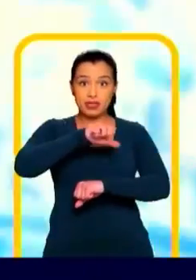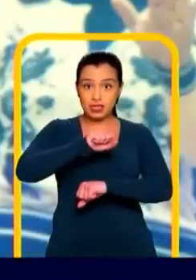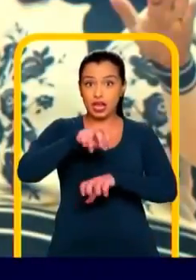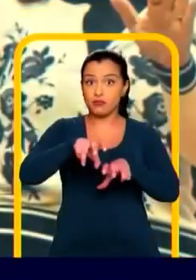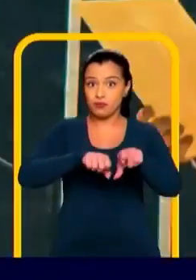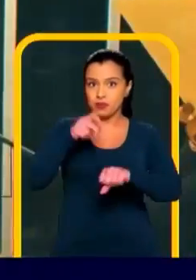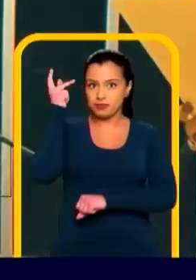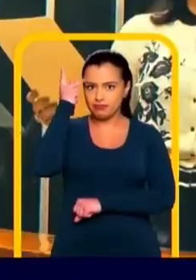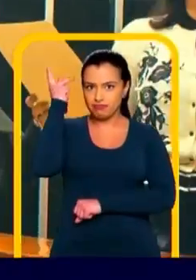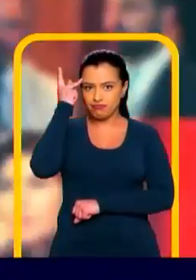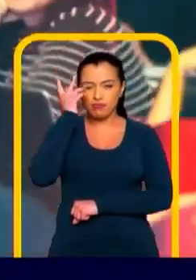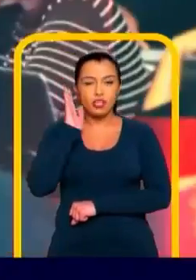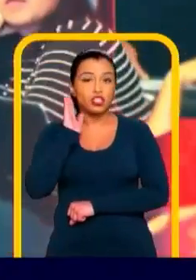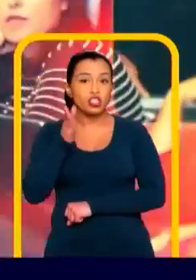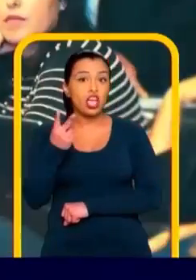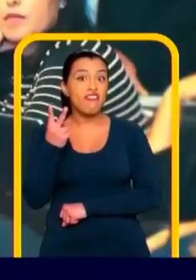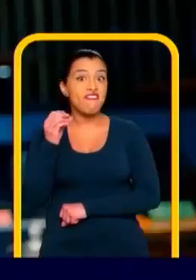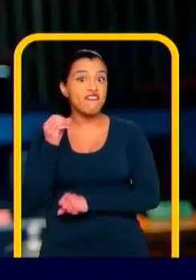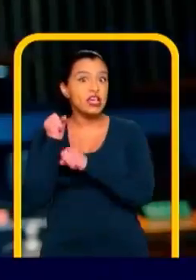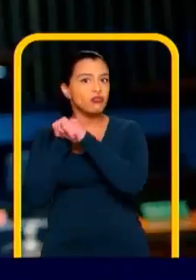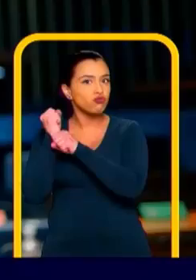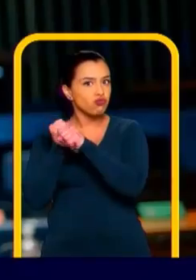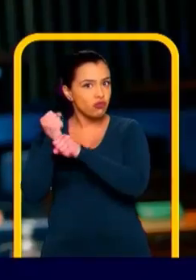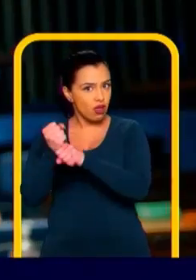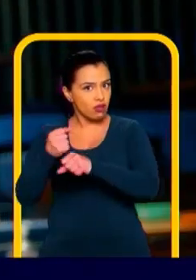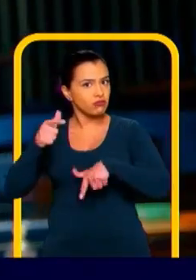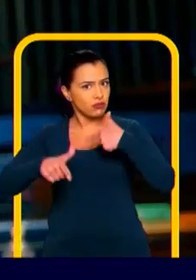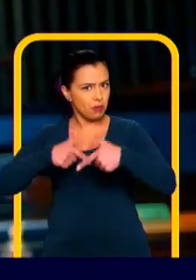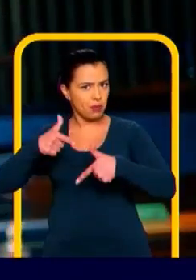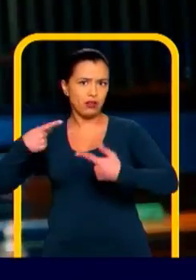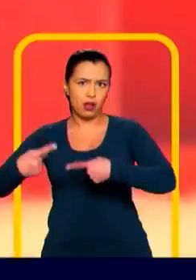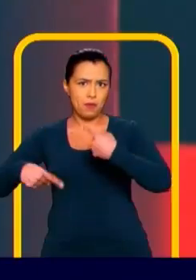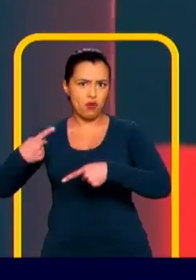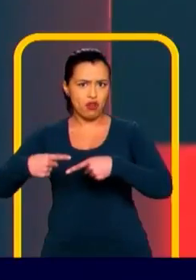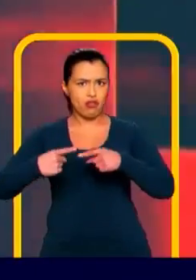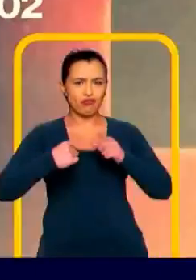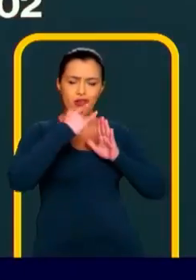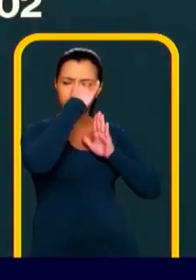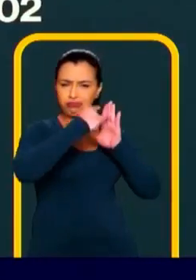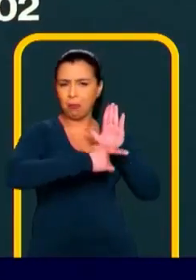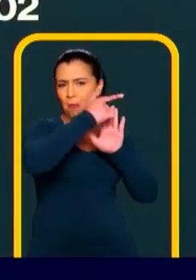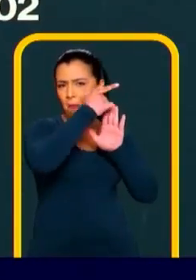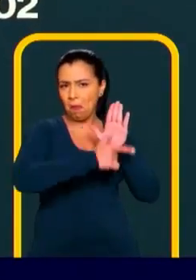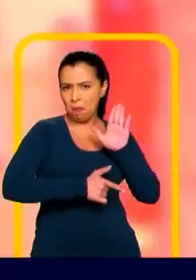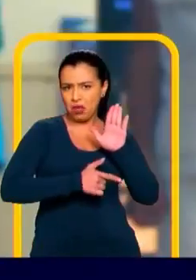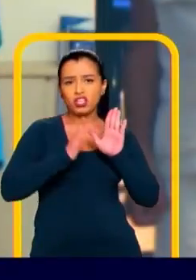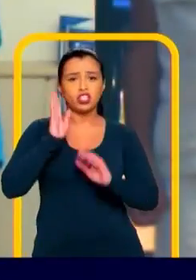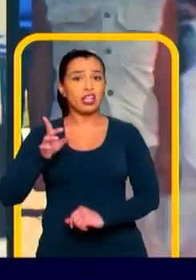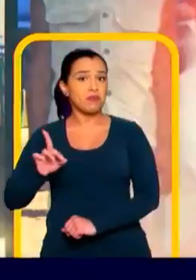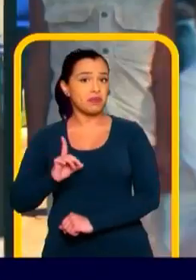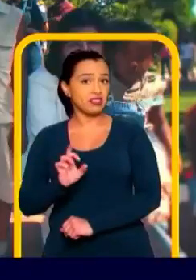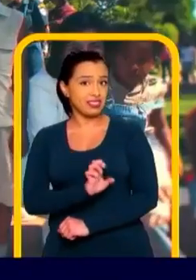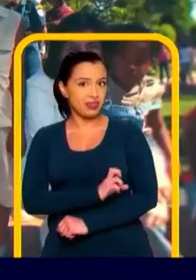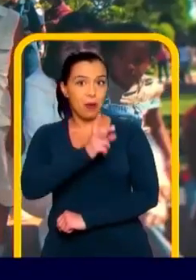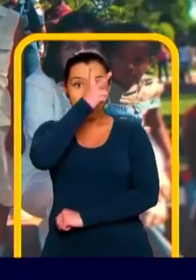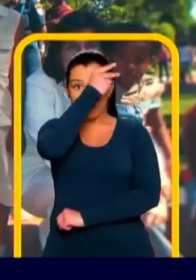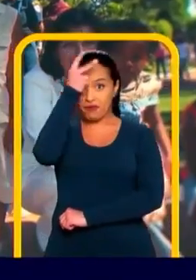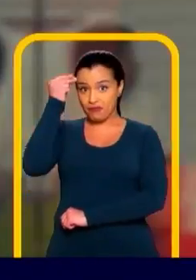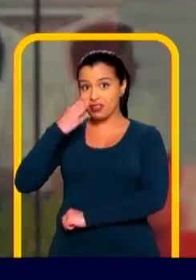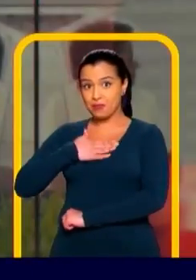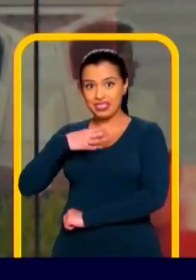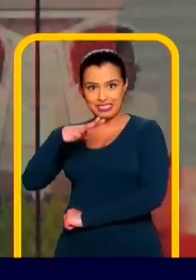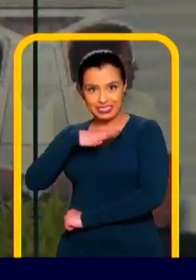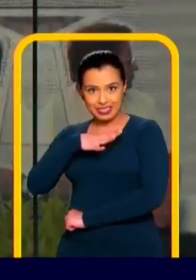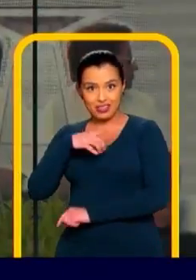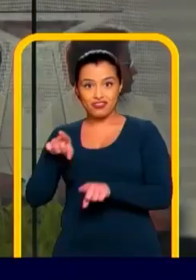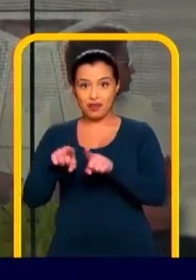Paulo. Tenho mais de 20 anos trabalhando na política. Sou ficha limpa. Fui deputada estadual, prefeita da minha cidade,